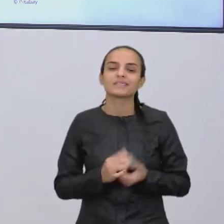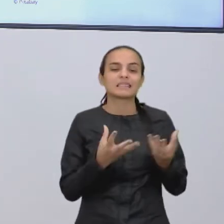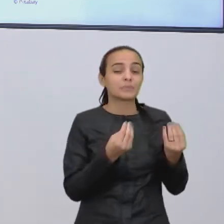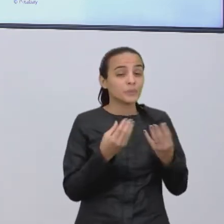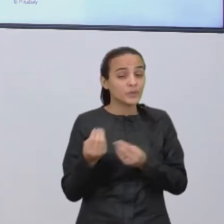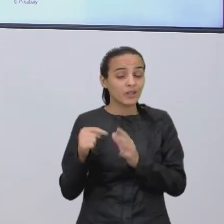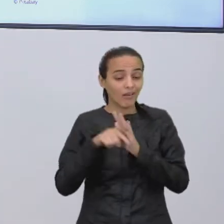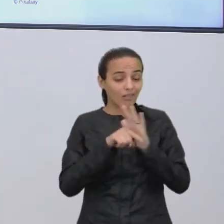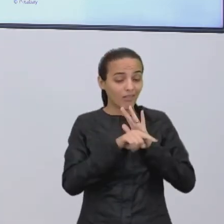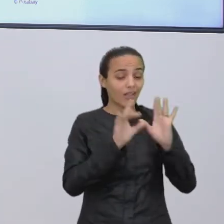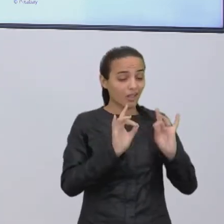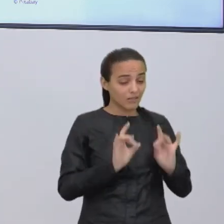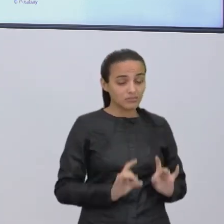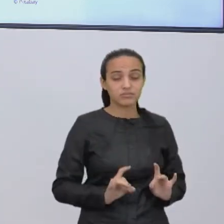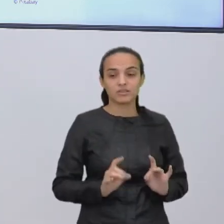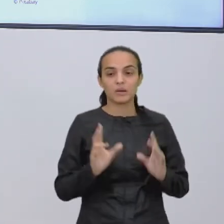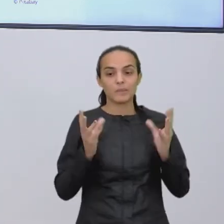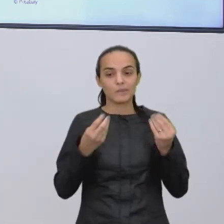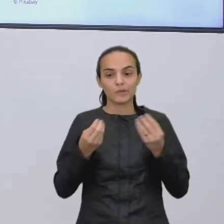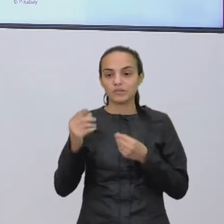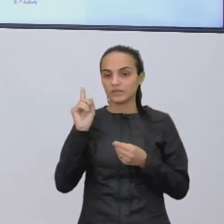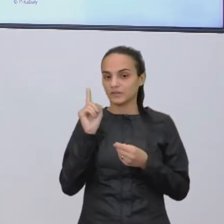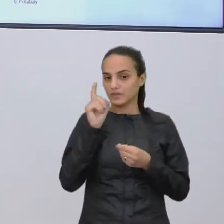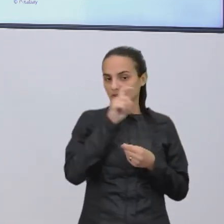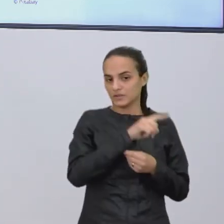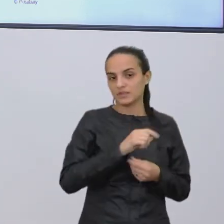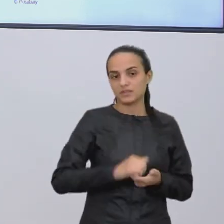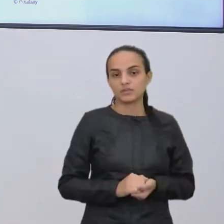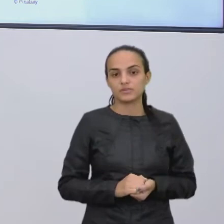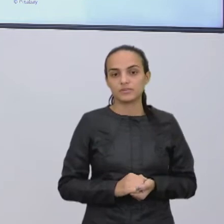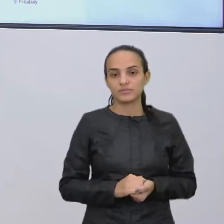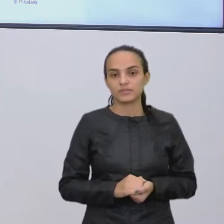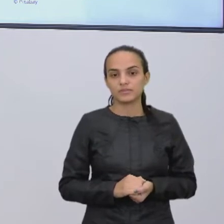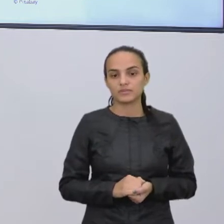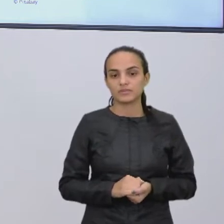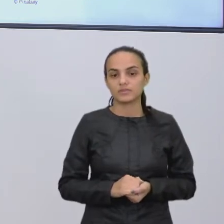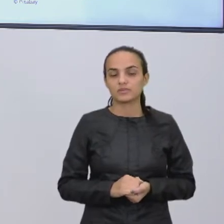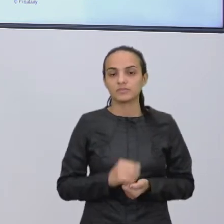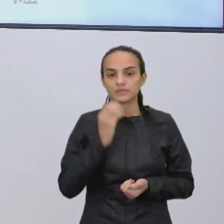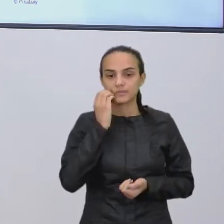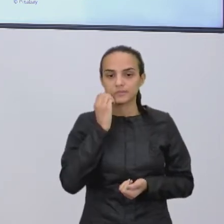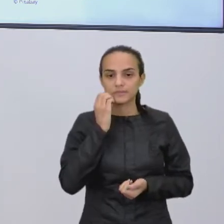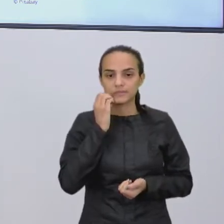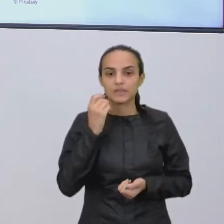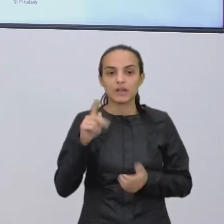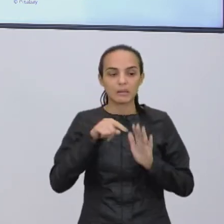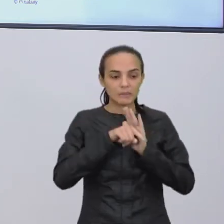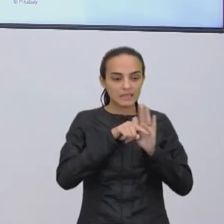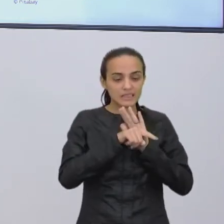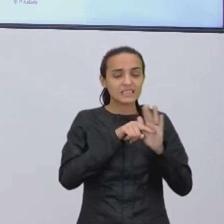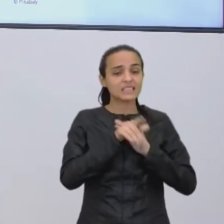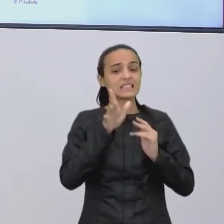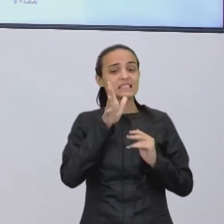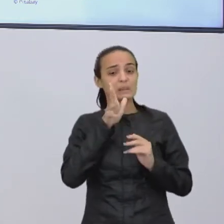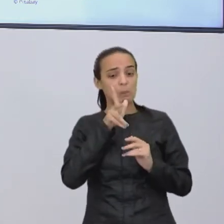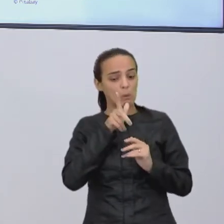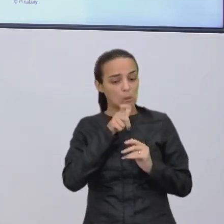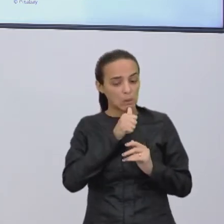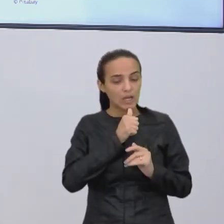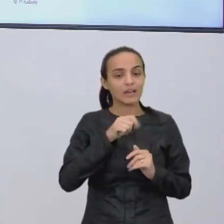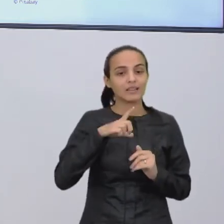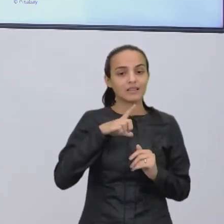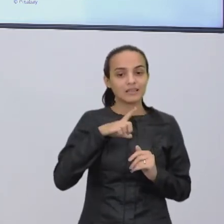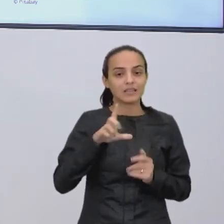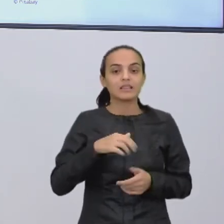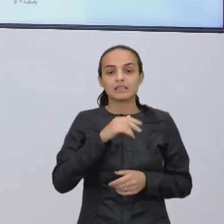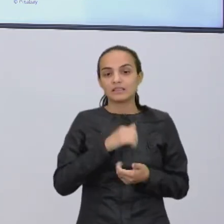são muito complexas, são muitas variáveis envolvidas aí. Normalmente eram pesquisas que demoravam um pouco, né? Então as